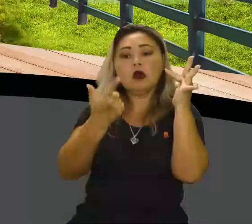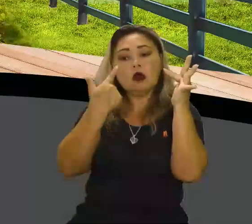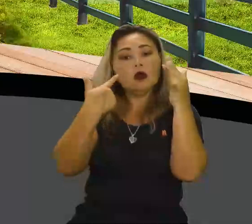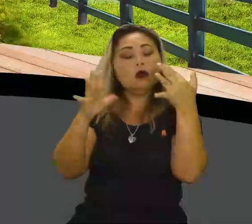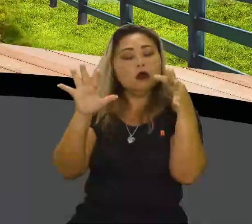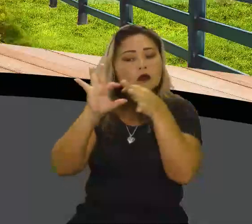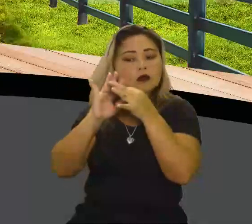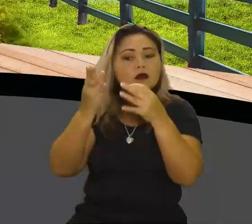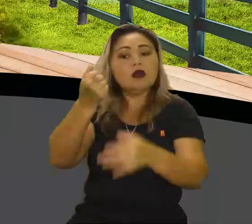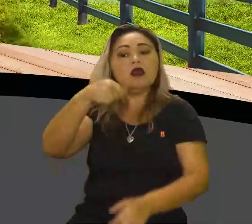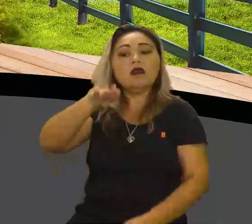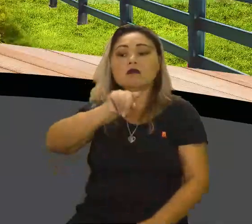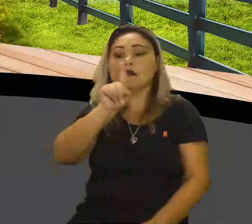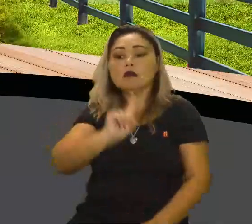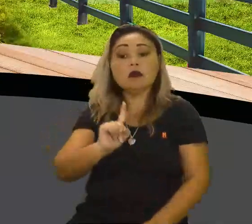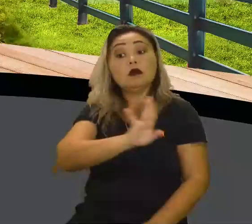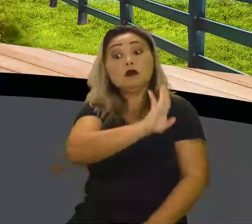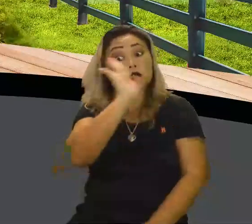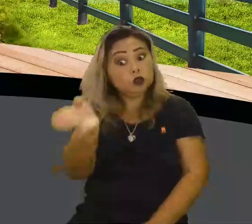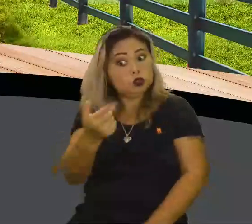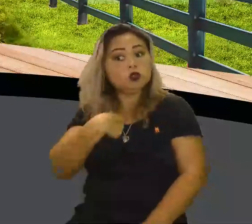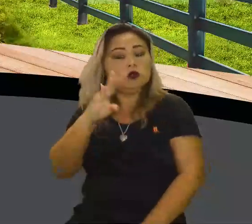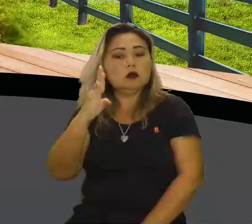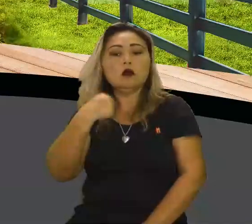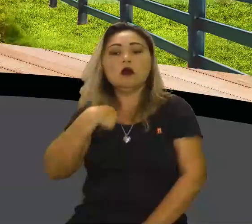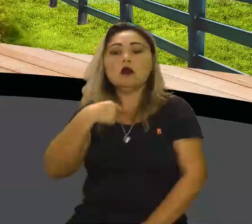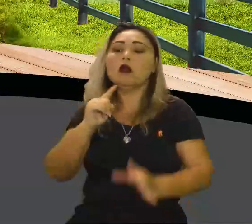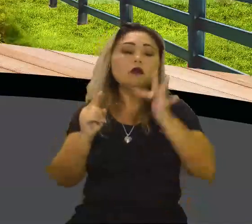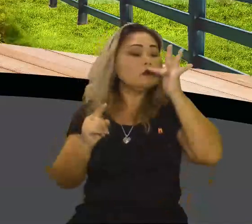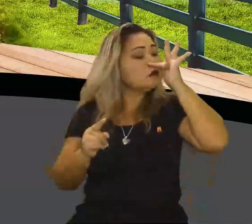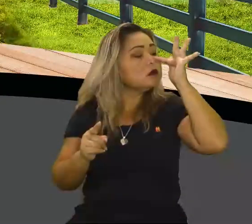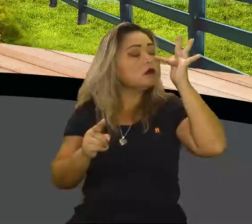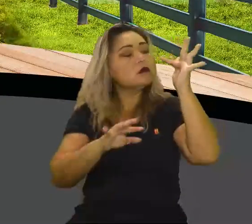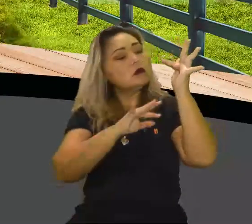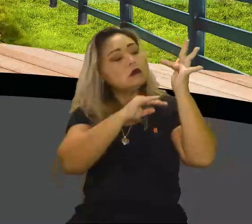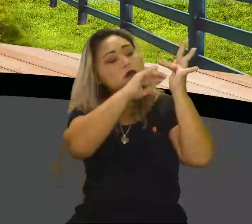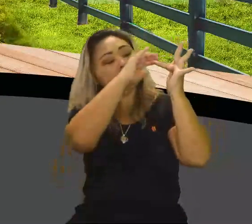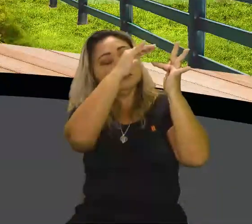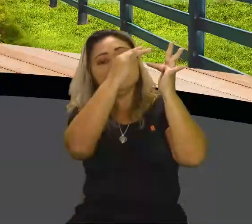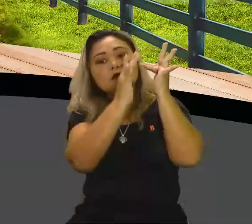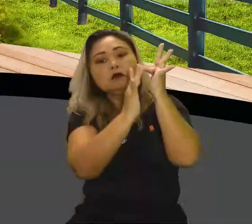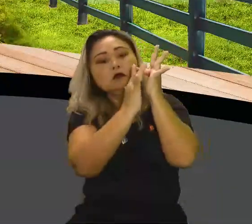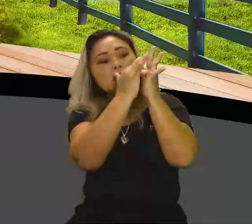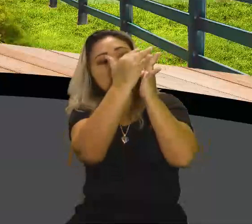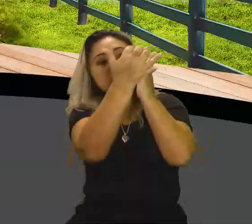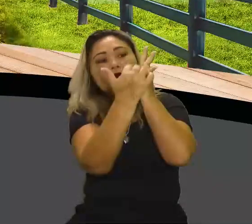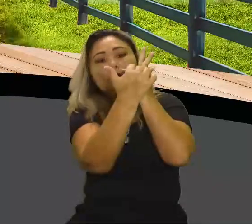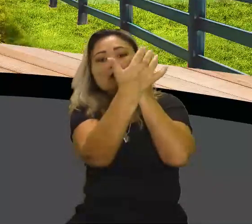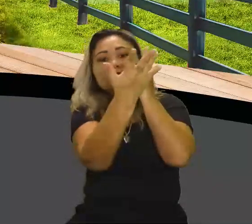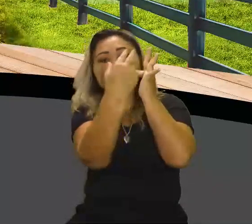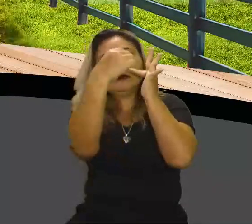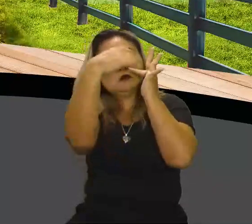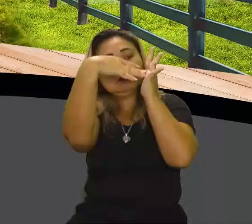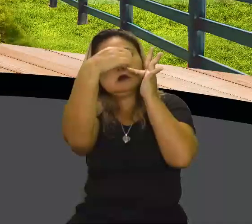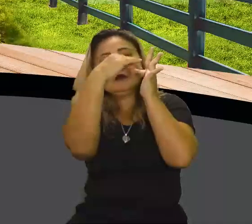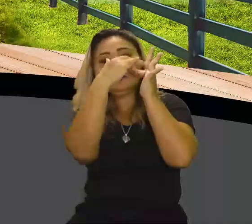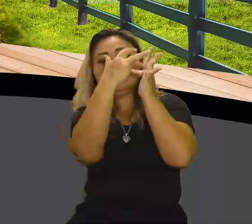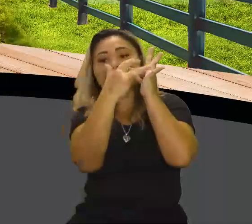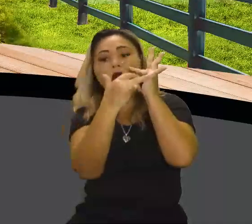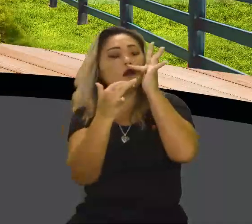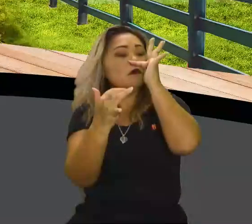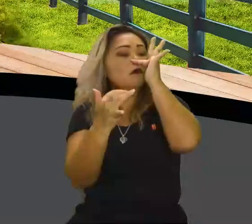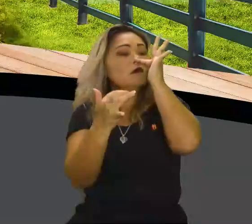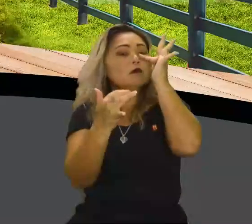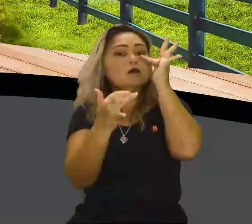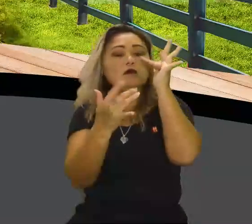para IBAZ já deve ter passado por lá. Mas lembra a flor? Aí tem as anteras, aí bem aqui, ó, vamos imaginar